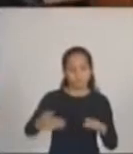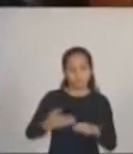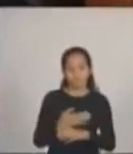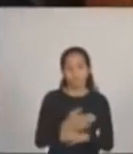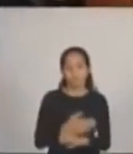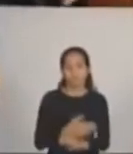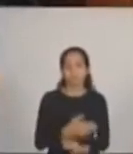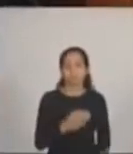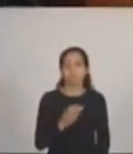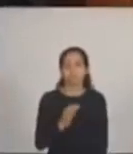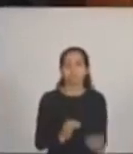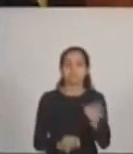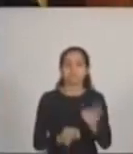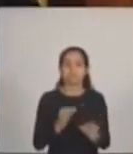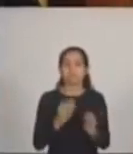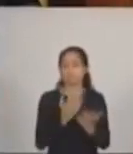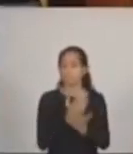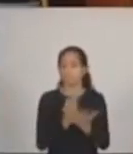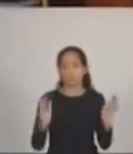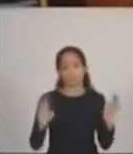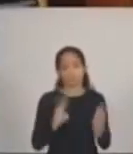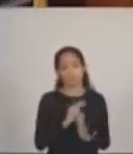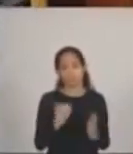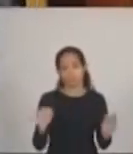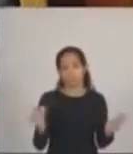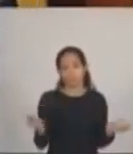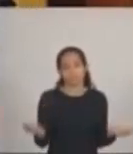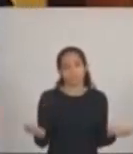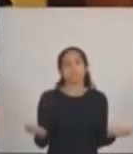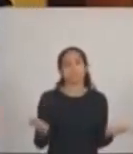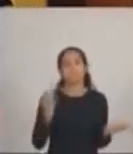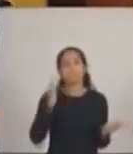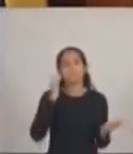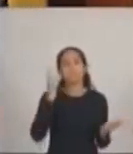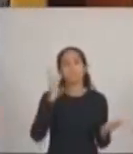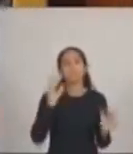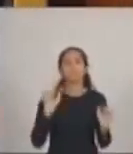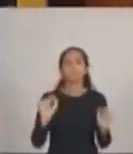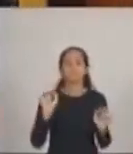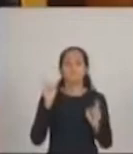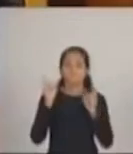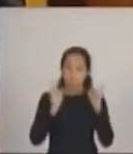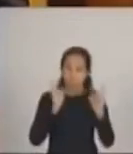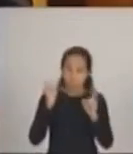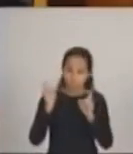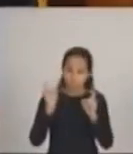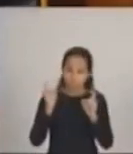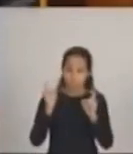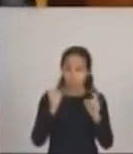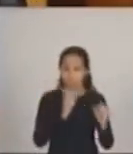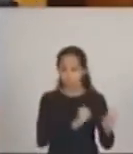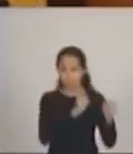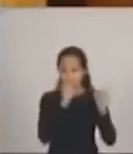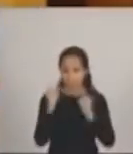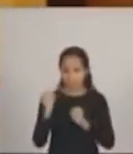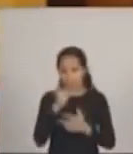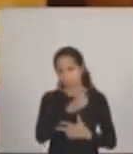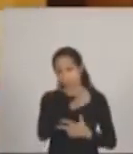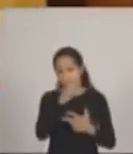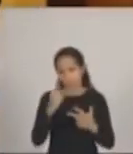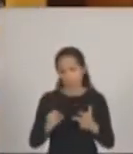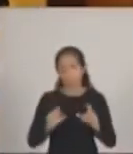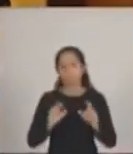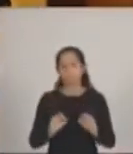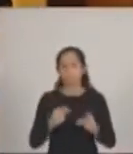sendo eliminada no estado do Espírito Santo. Porque eu imagino que a preocupação dos poderes é fazer com que a